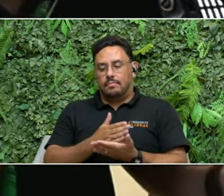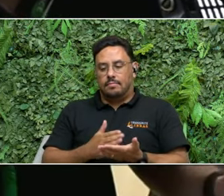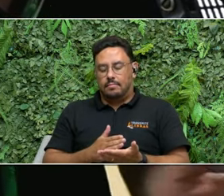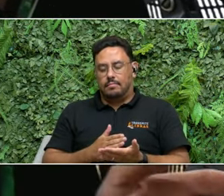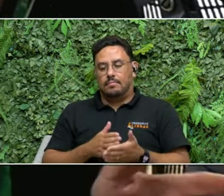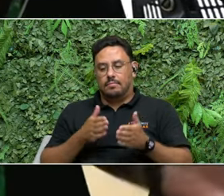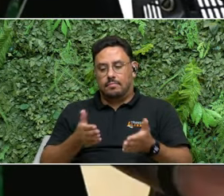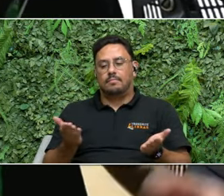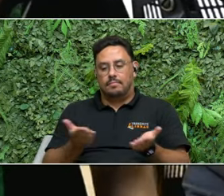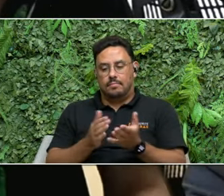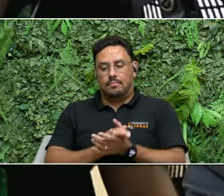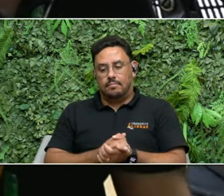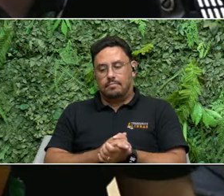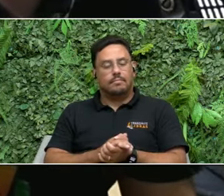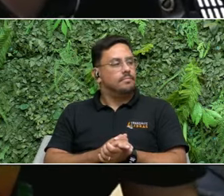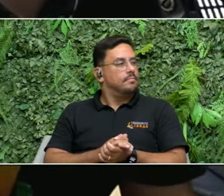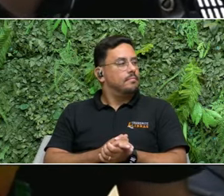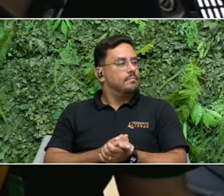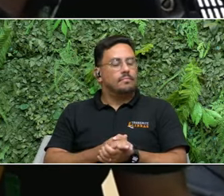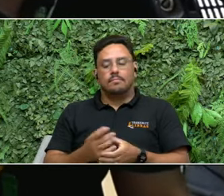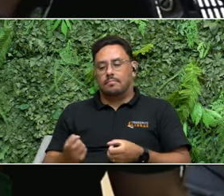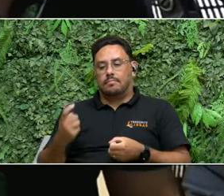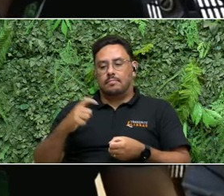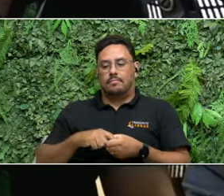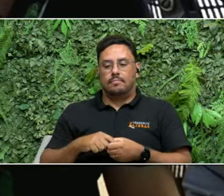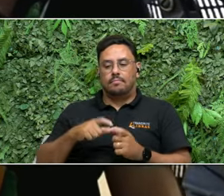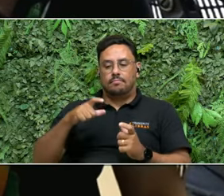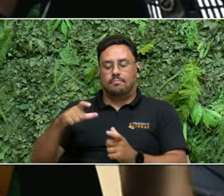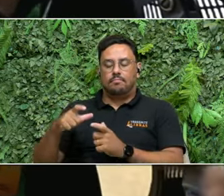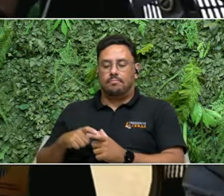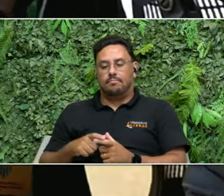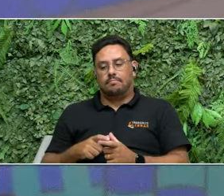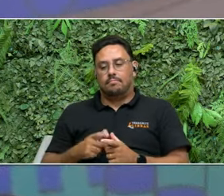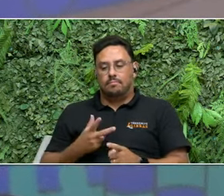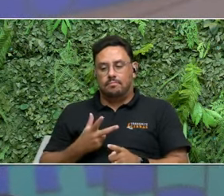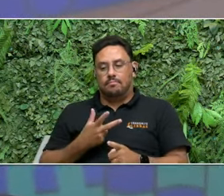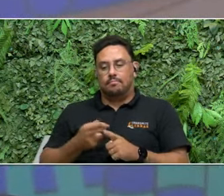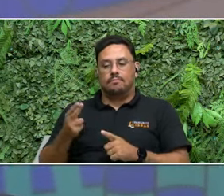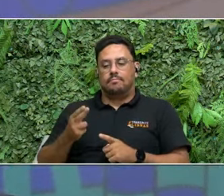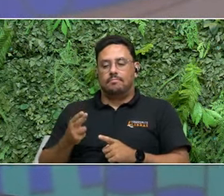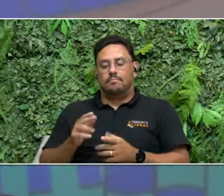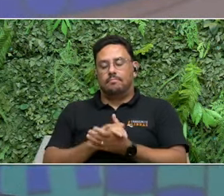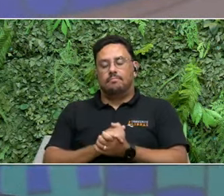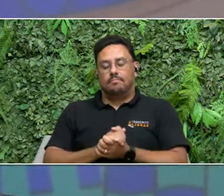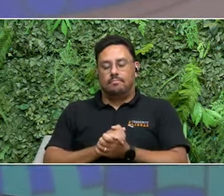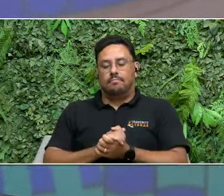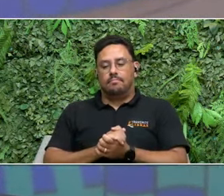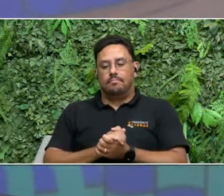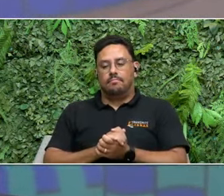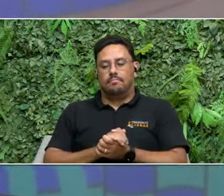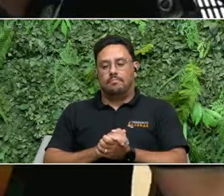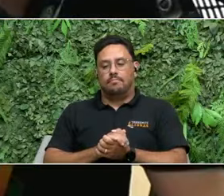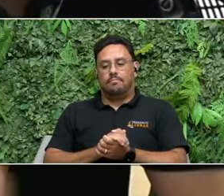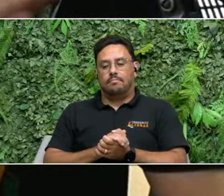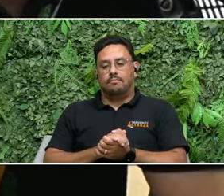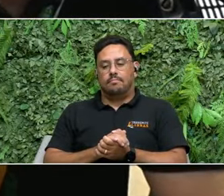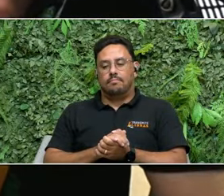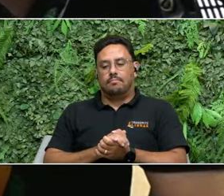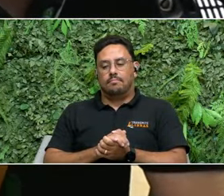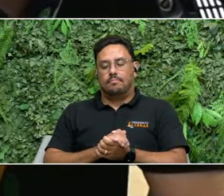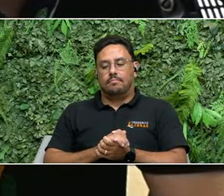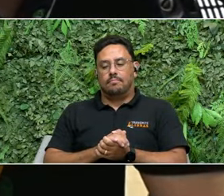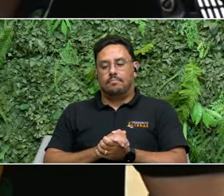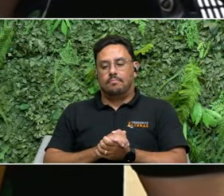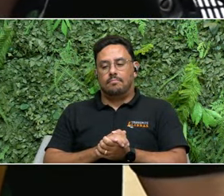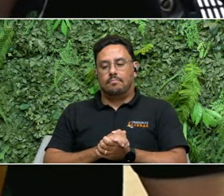mas o cara chegou agora dá né se ele não recupera aquela bola lá ele ia ganhar vinheta não o cabito tá com pressa se ele não o